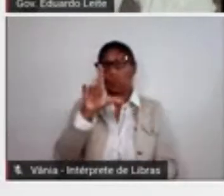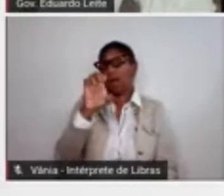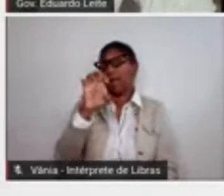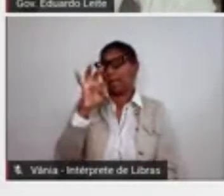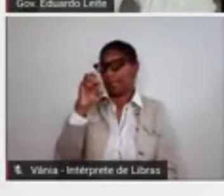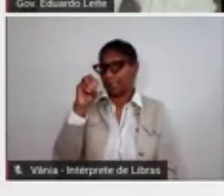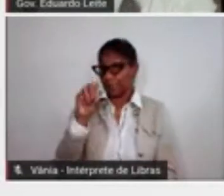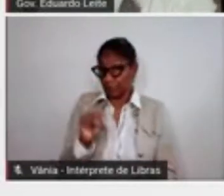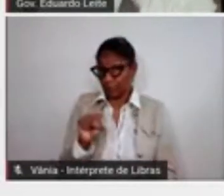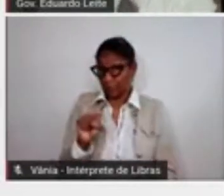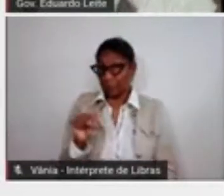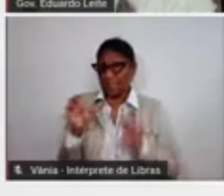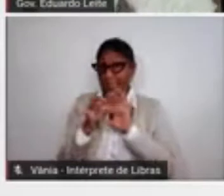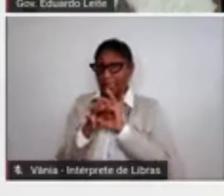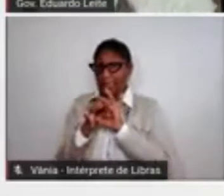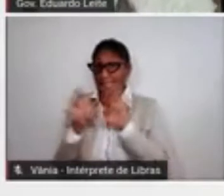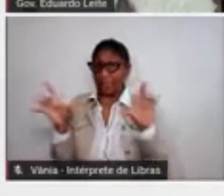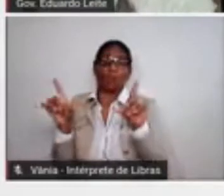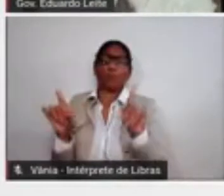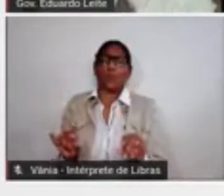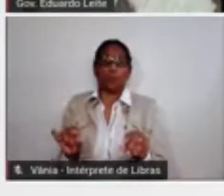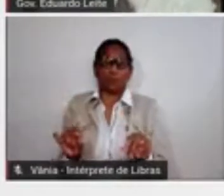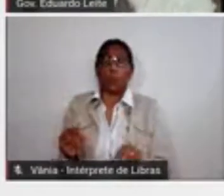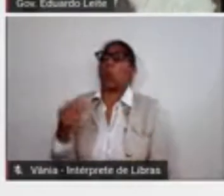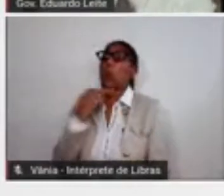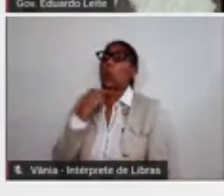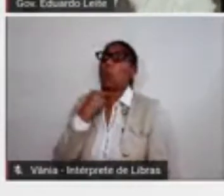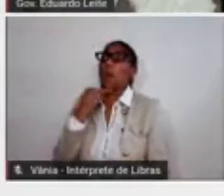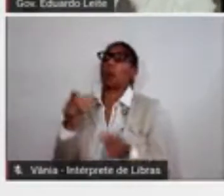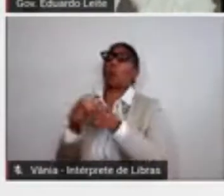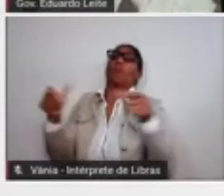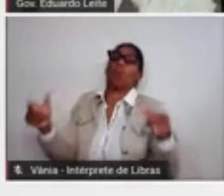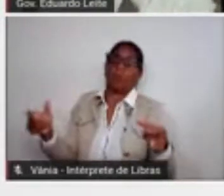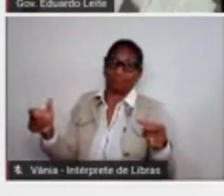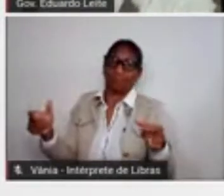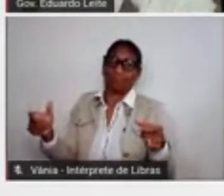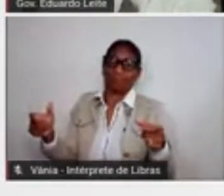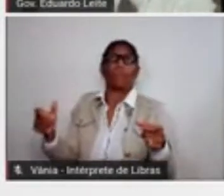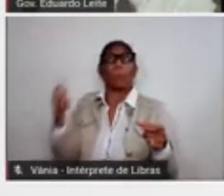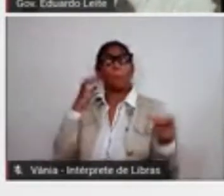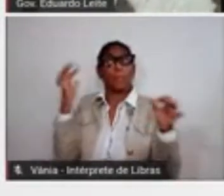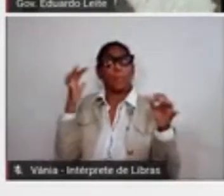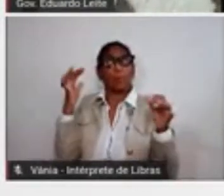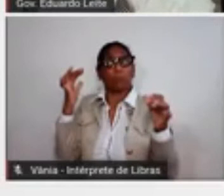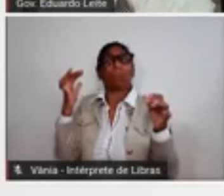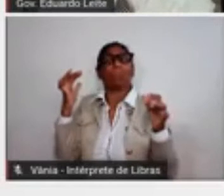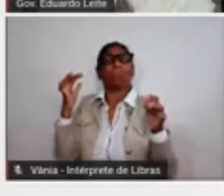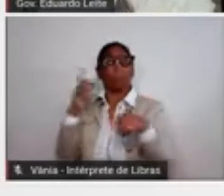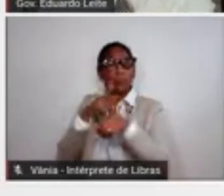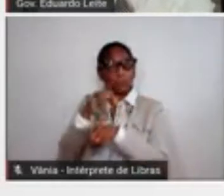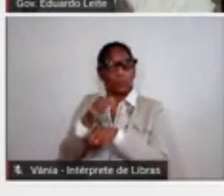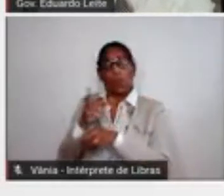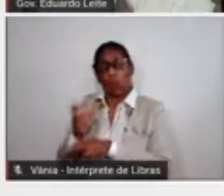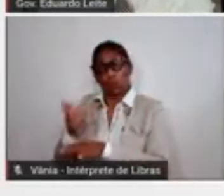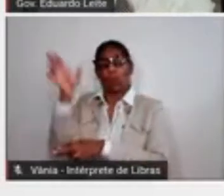leito ocupado por Covid, e por isso nós entendemos que essa região se mantém na bandeira